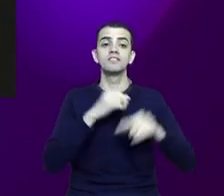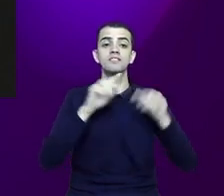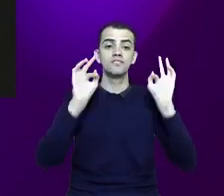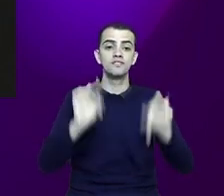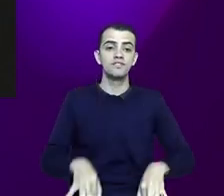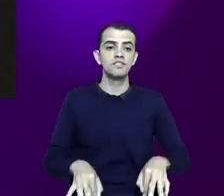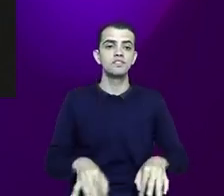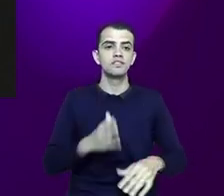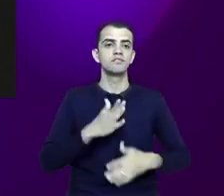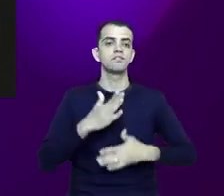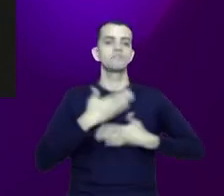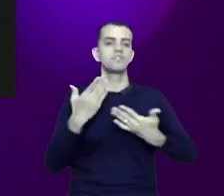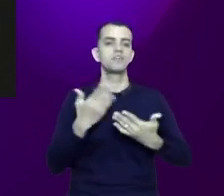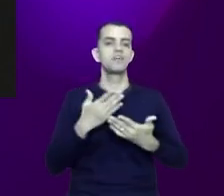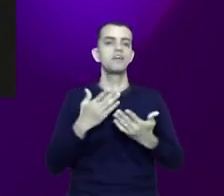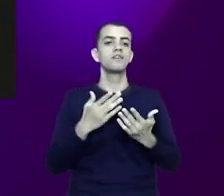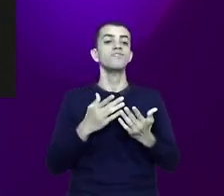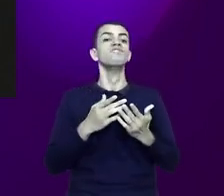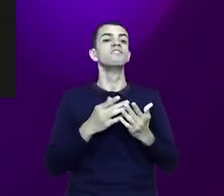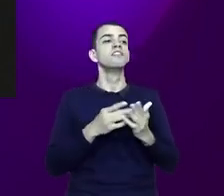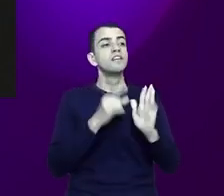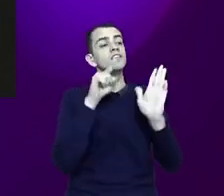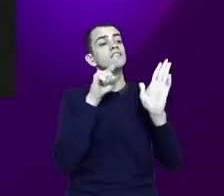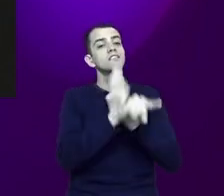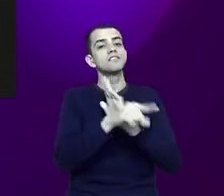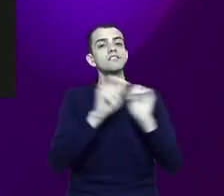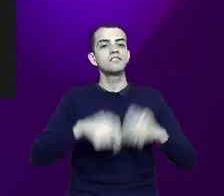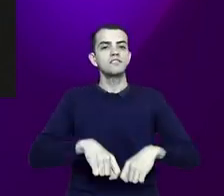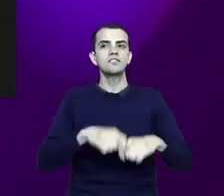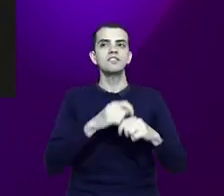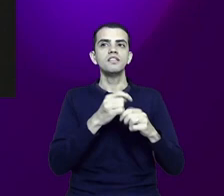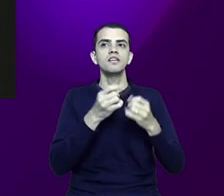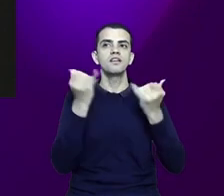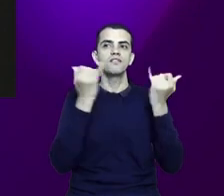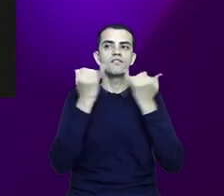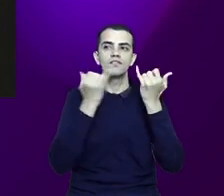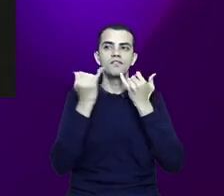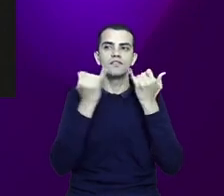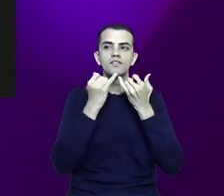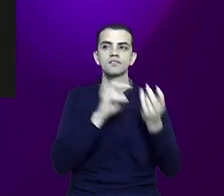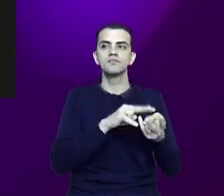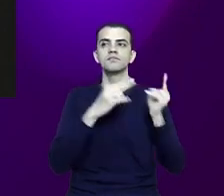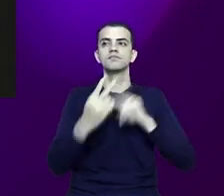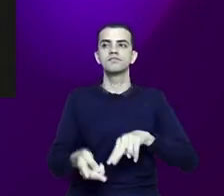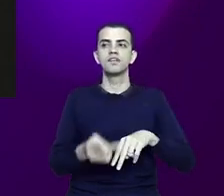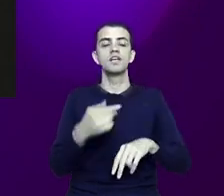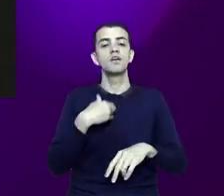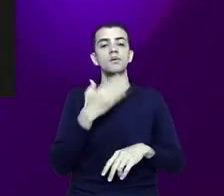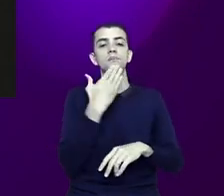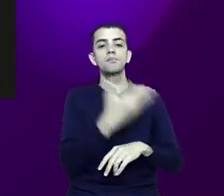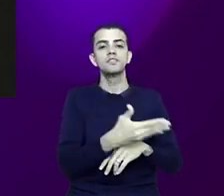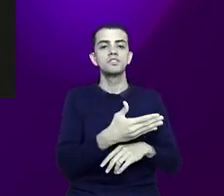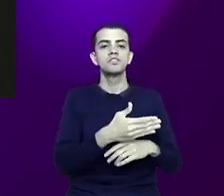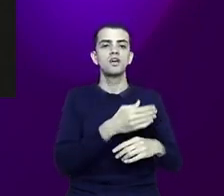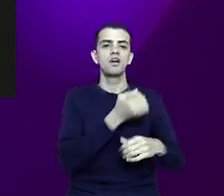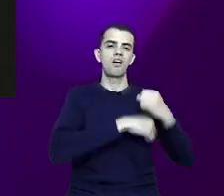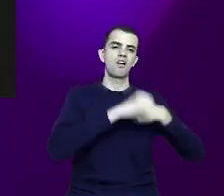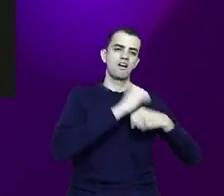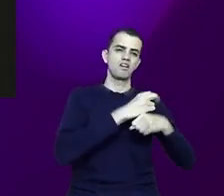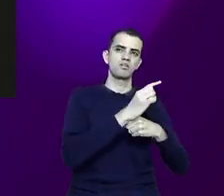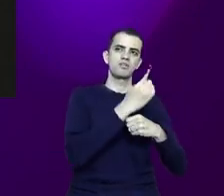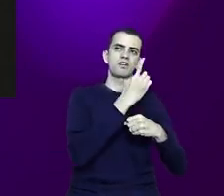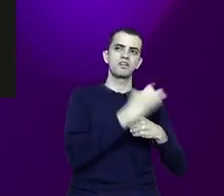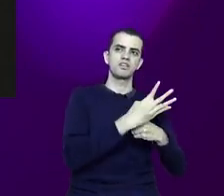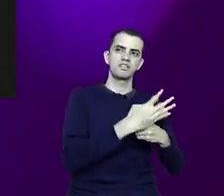que a inteligência artificial também consegue interpretar dados. Eu pedi como que era a minha evolução de 2014 para